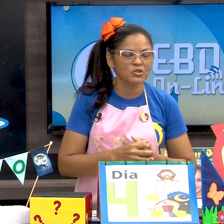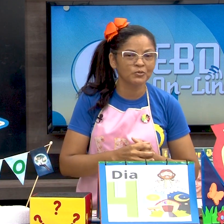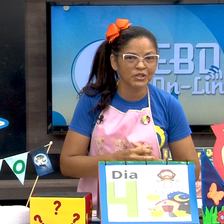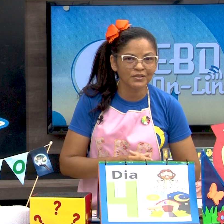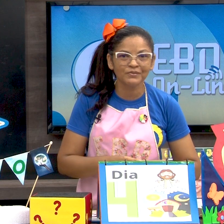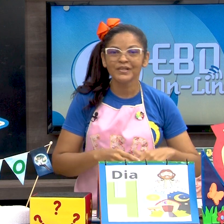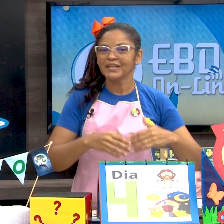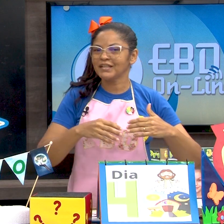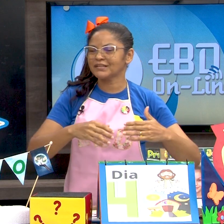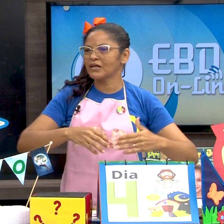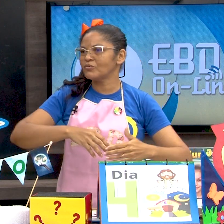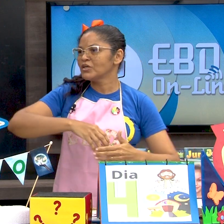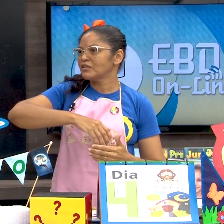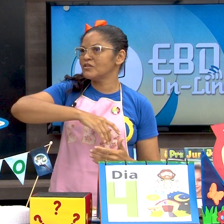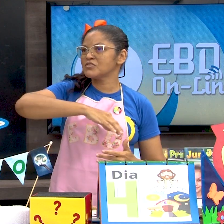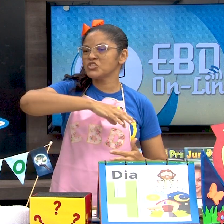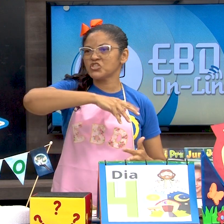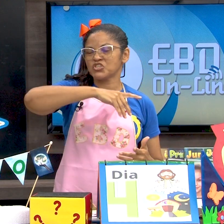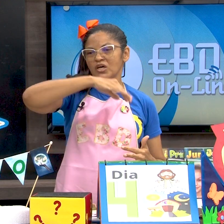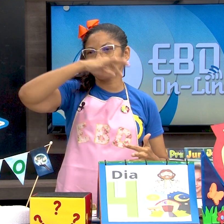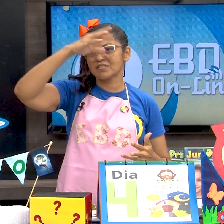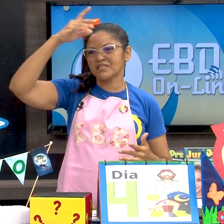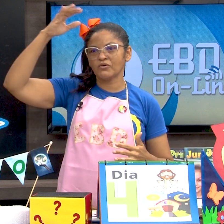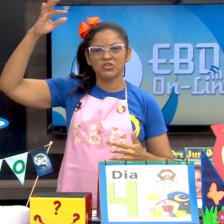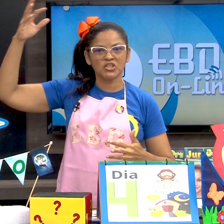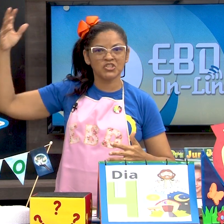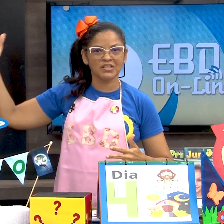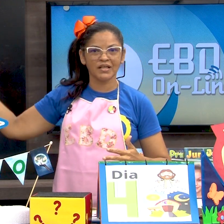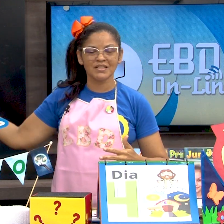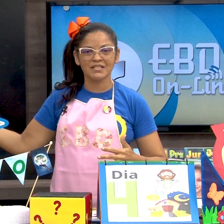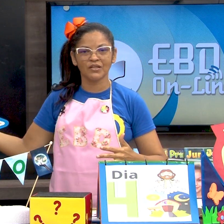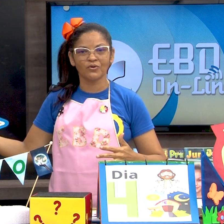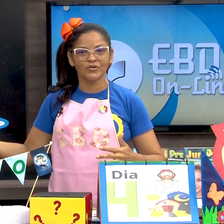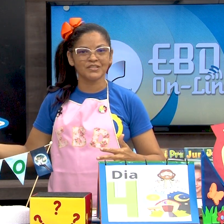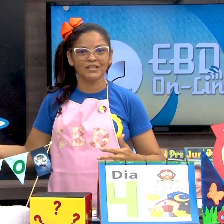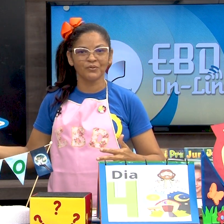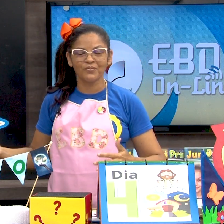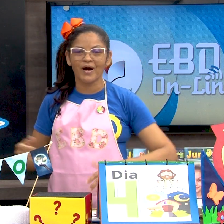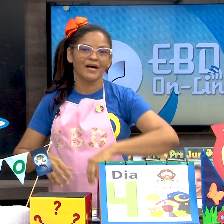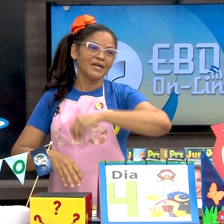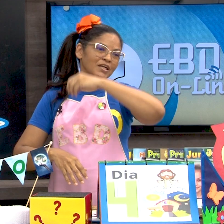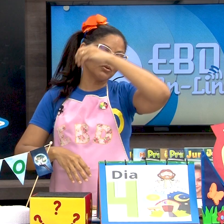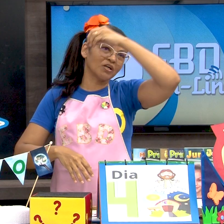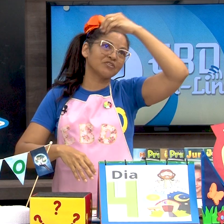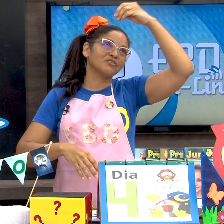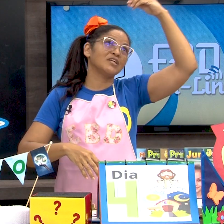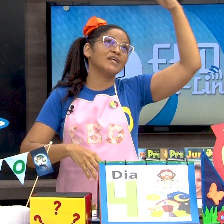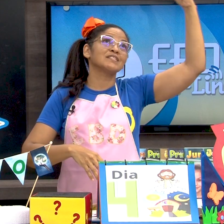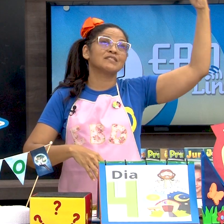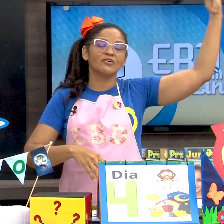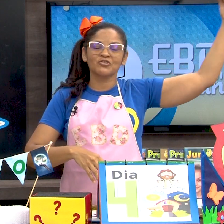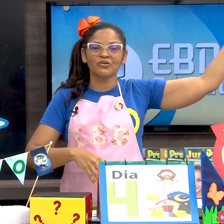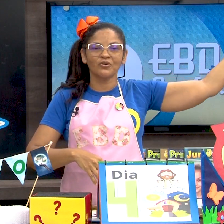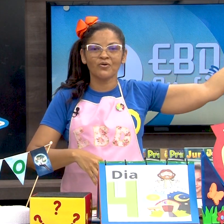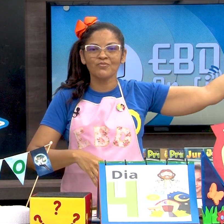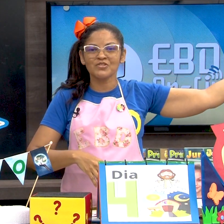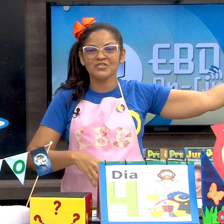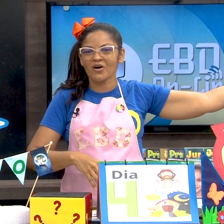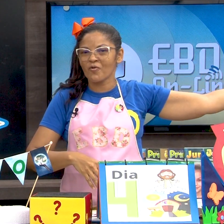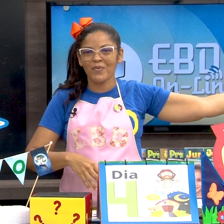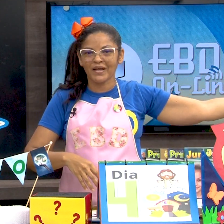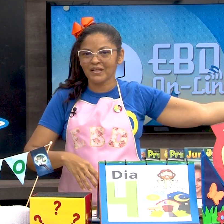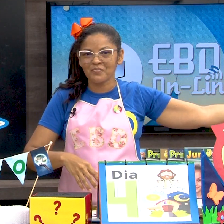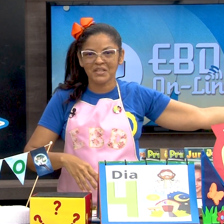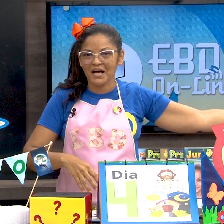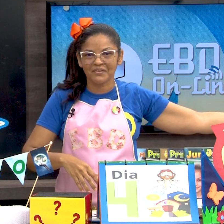ficar mais bonito Então Deus encheu o Céu de Estrelas à noite e Lua e durante o dia Deus colocou um